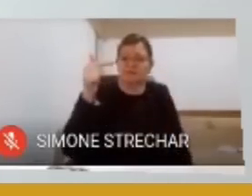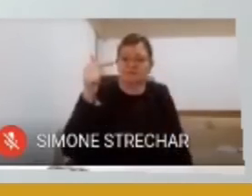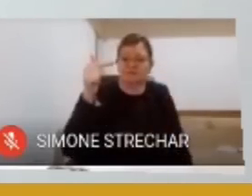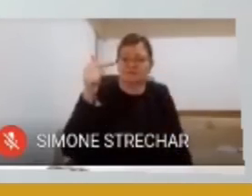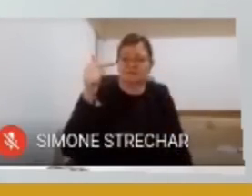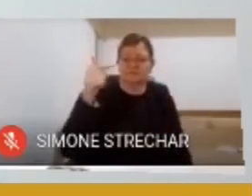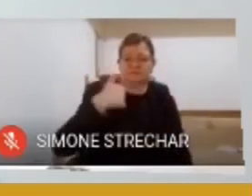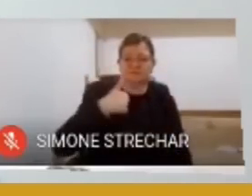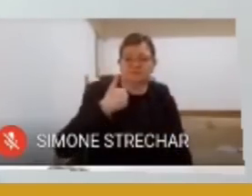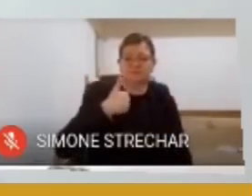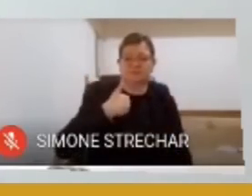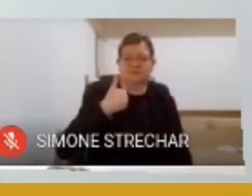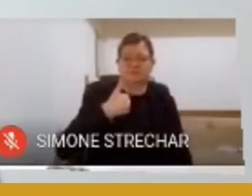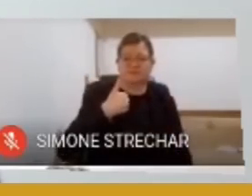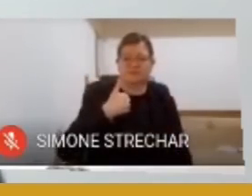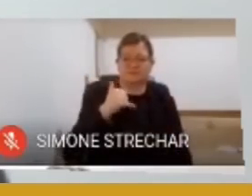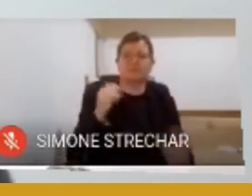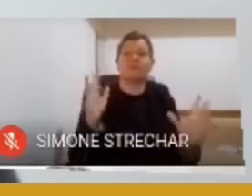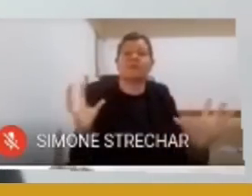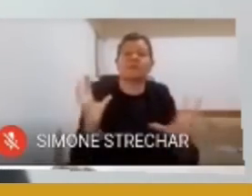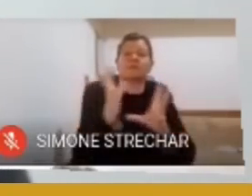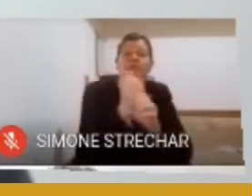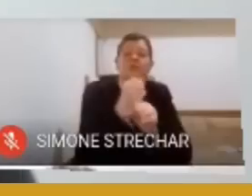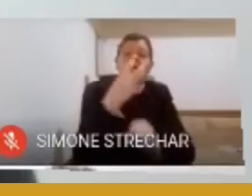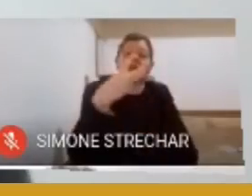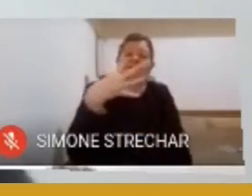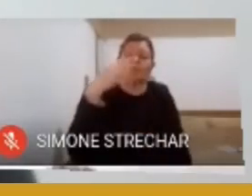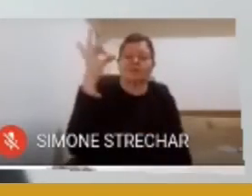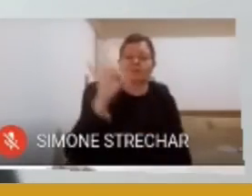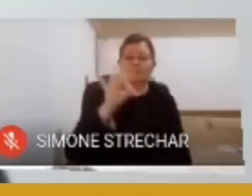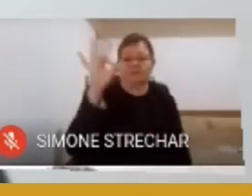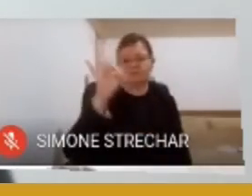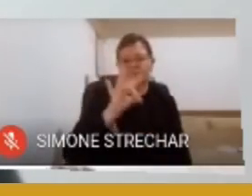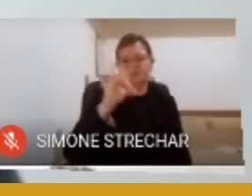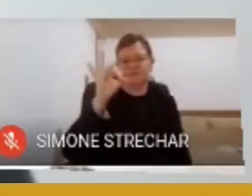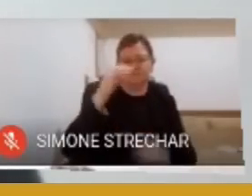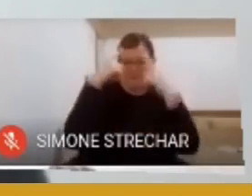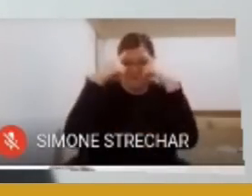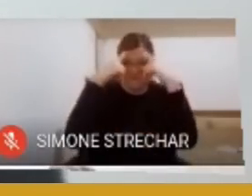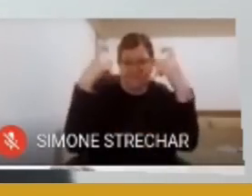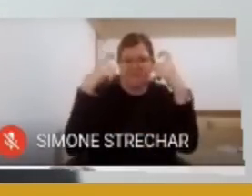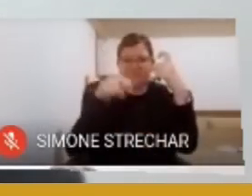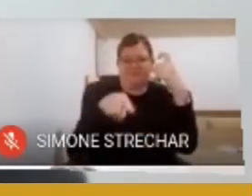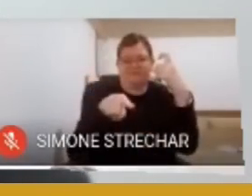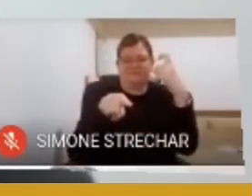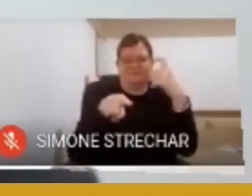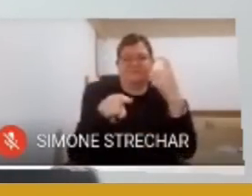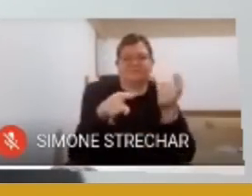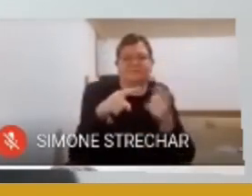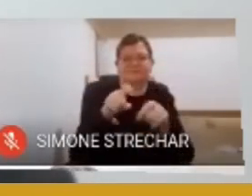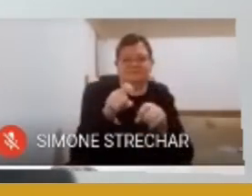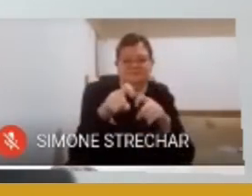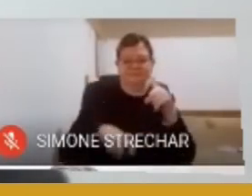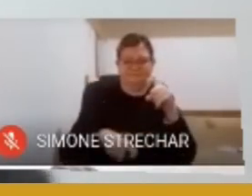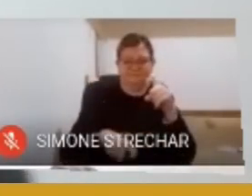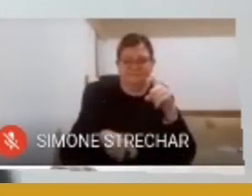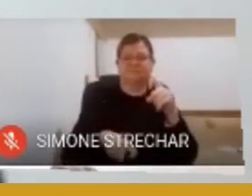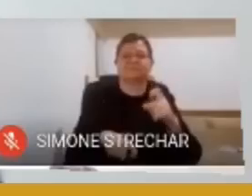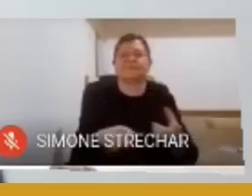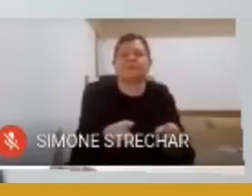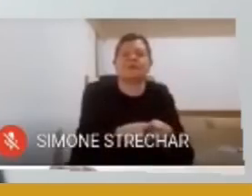violência sexual. É um número muito grande. O número maior é o de crianças e adolescentes de 8 a